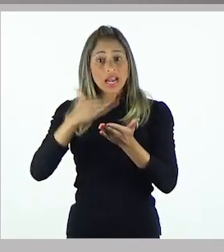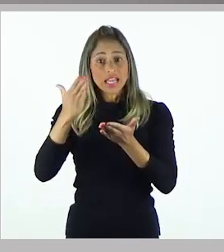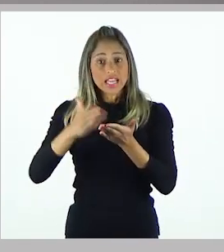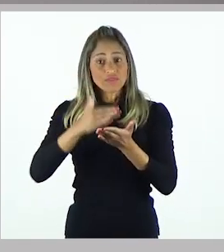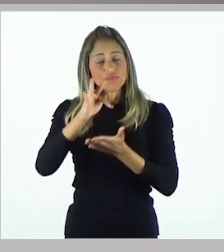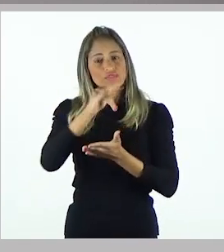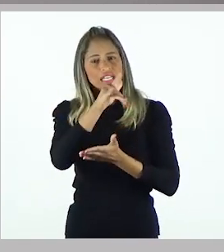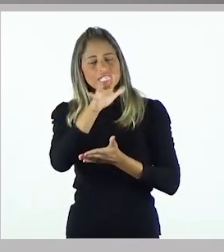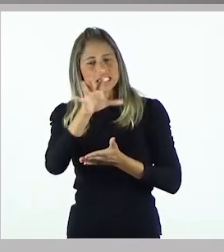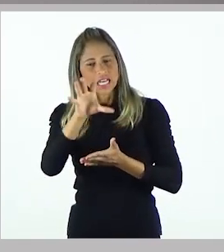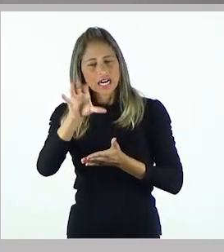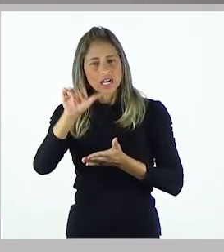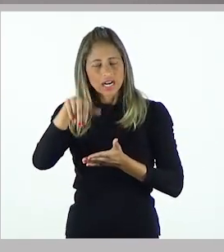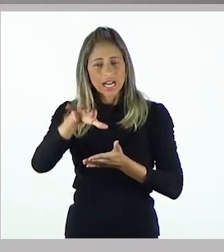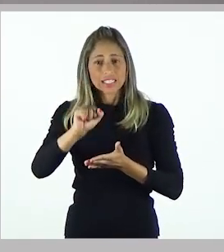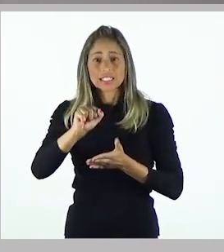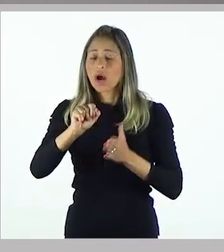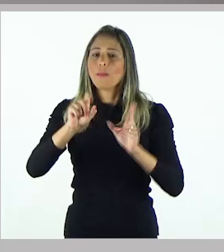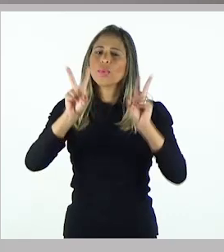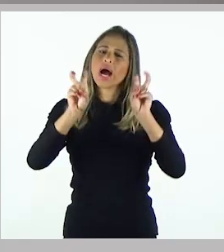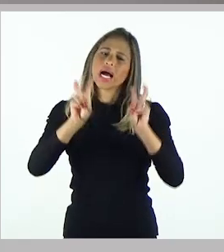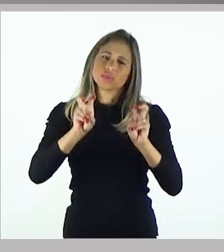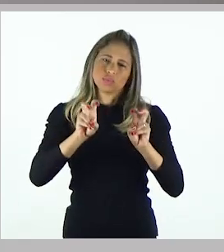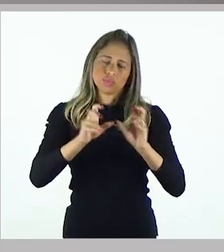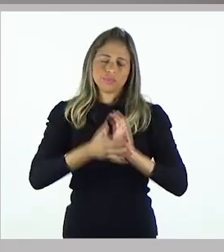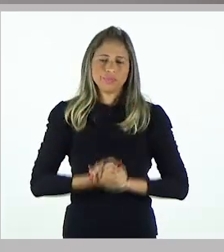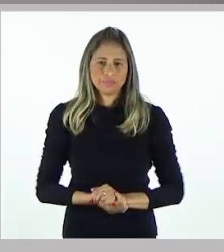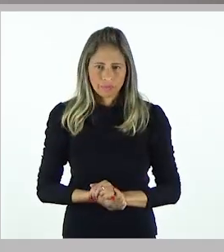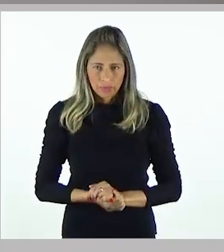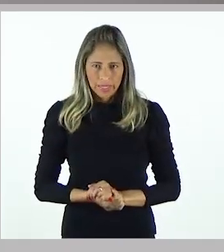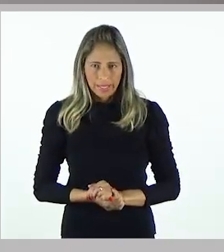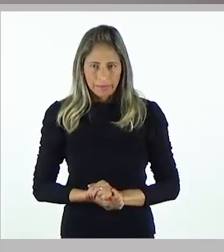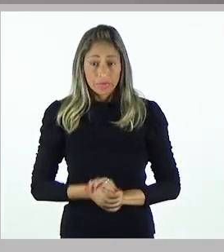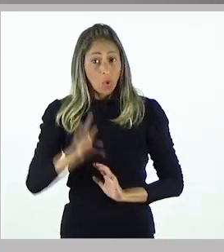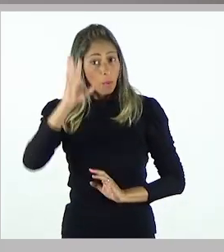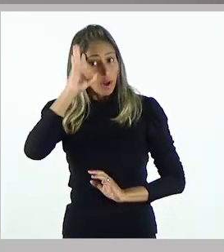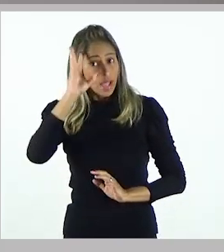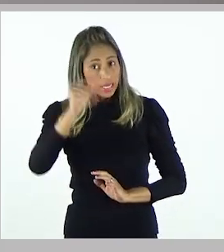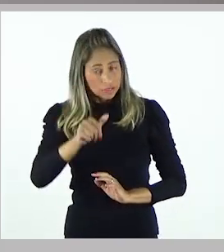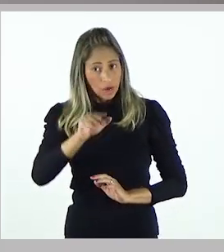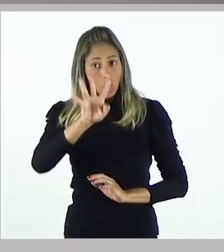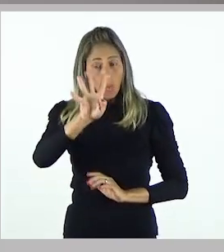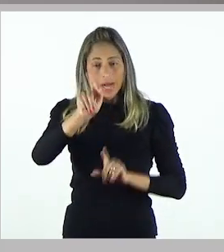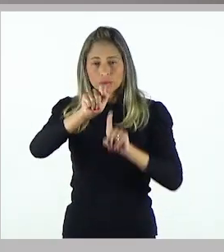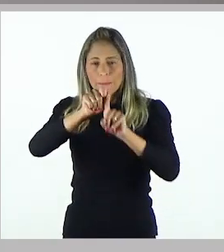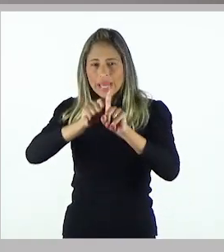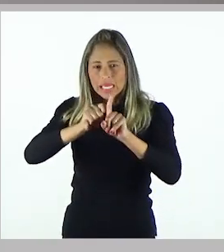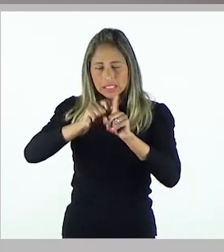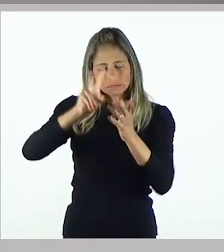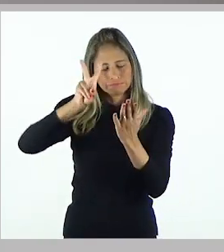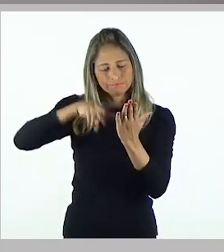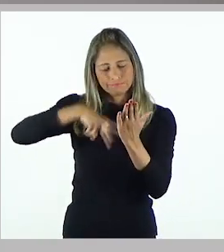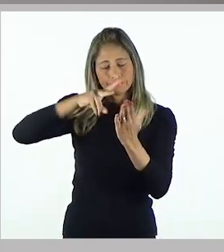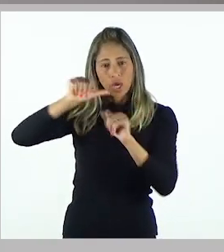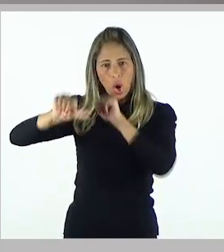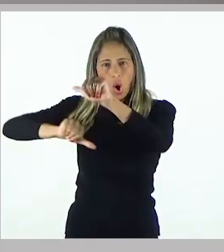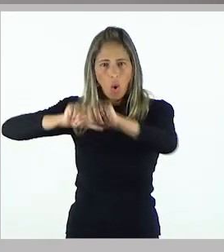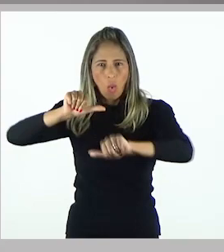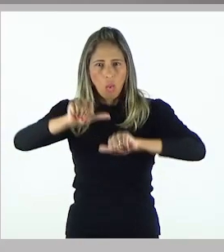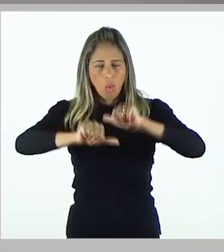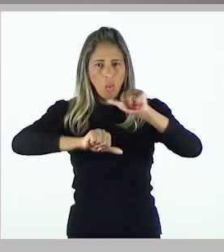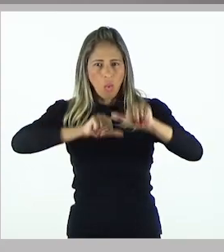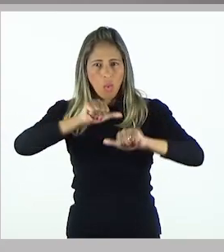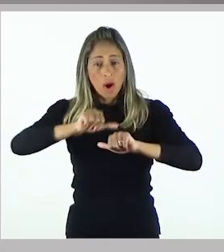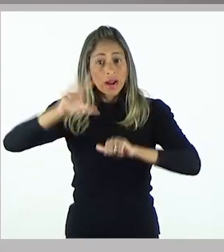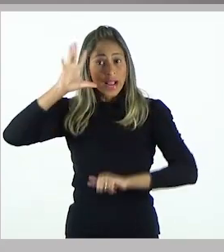livros ficcionais e não por assunto. Como resultado dos 4 meses de leituras e trocas,